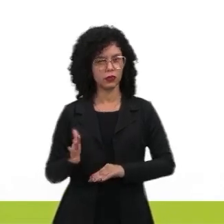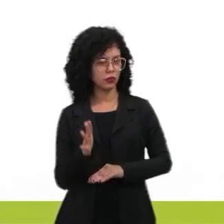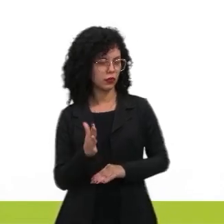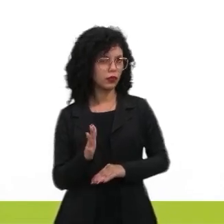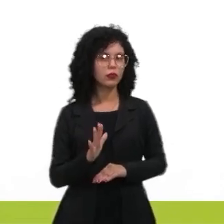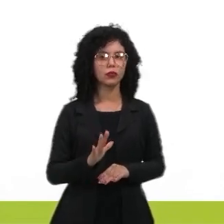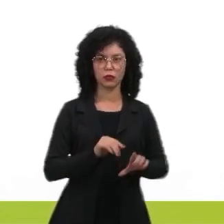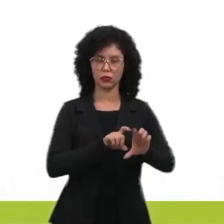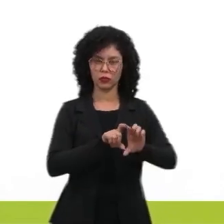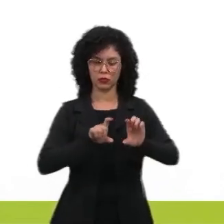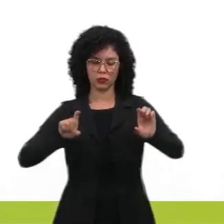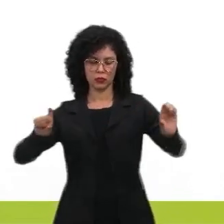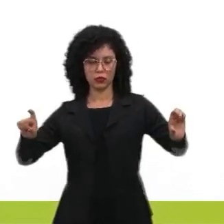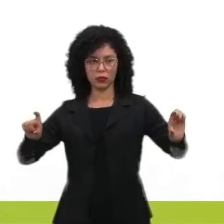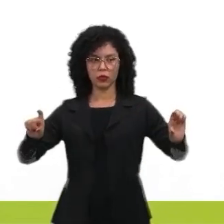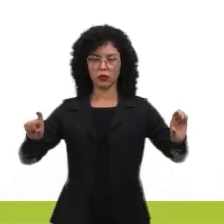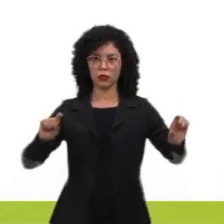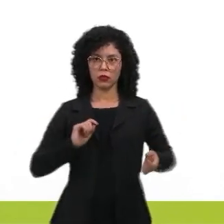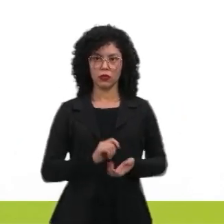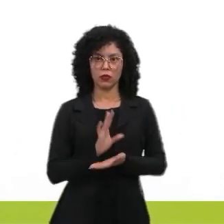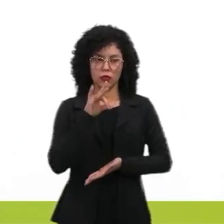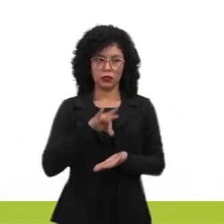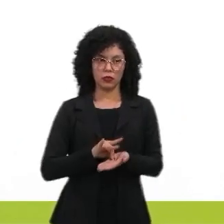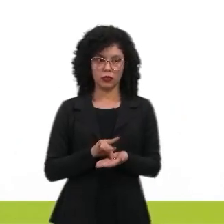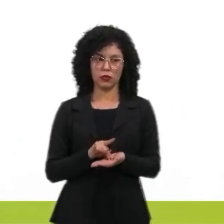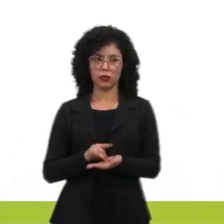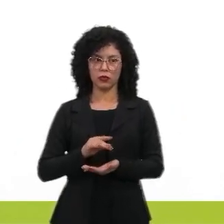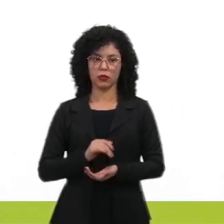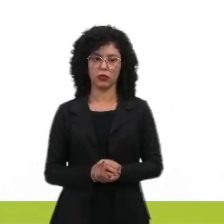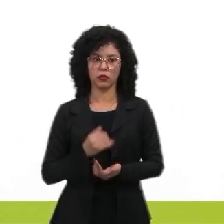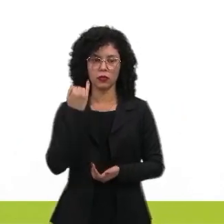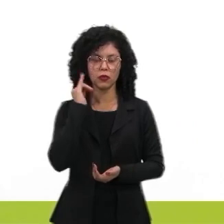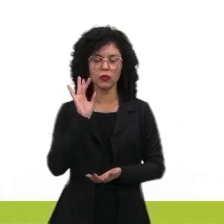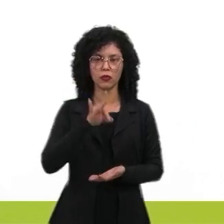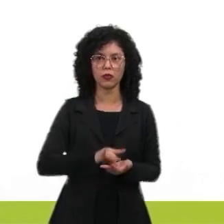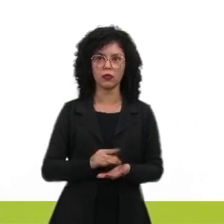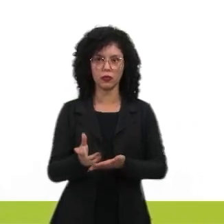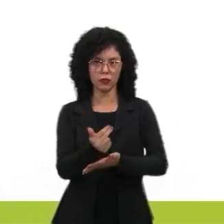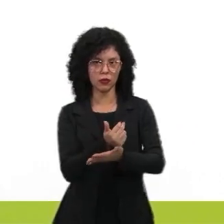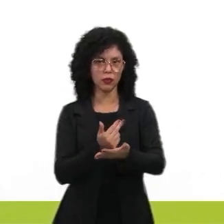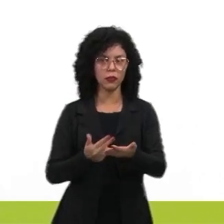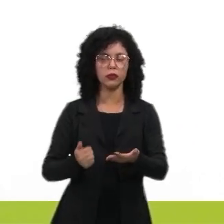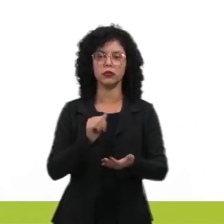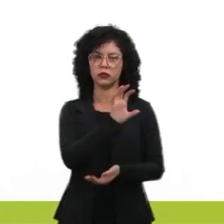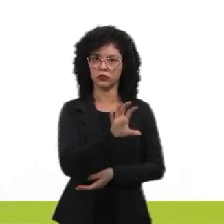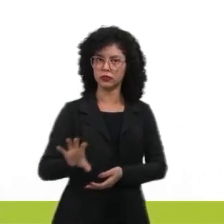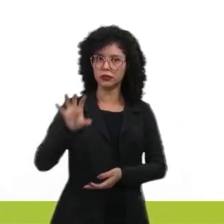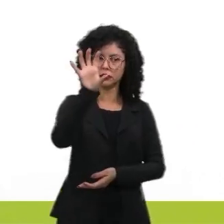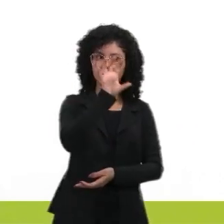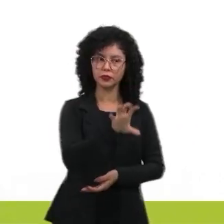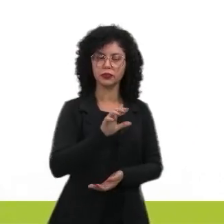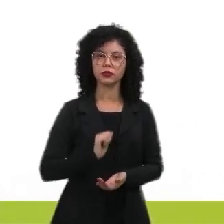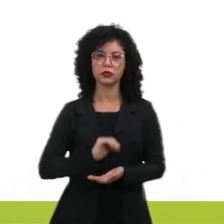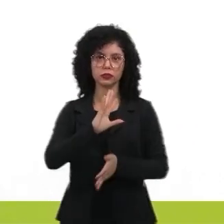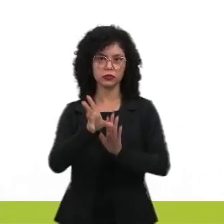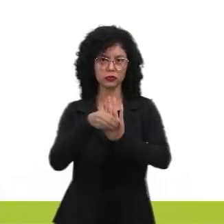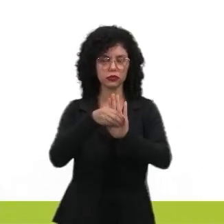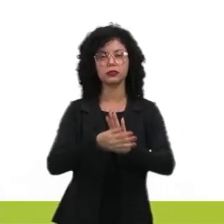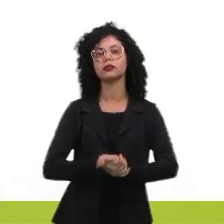de escala, lembrando que nós temos a ideia real e a ideia do desenho, né? Do mapinha. E vamos aplicar aqui,